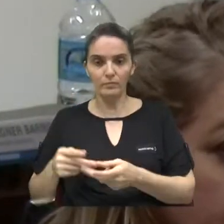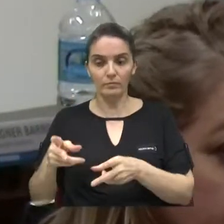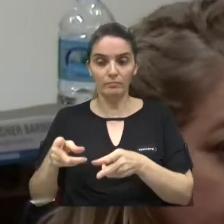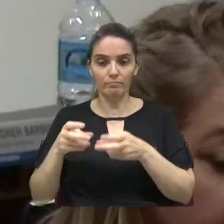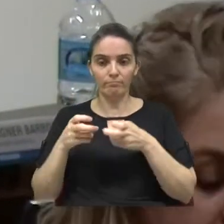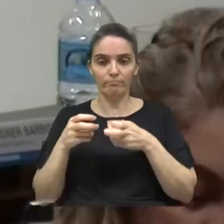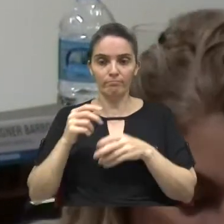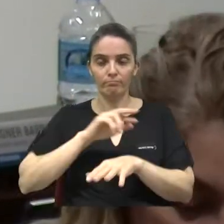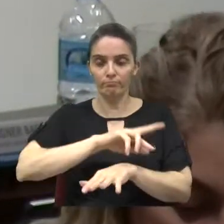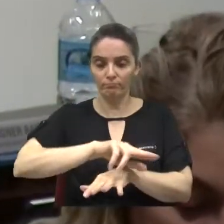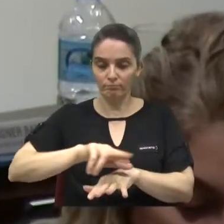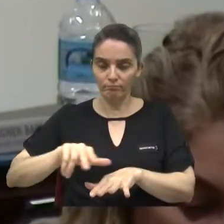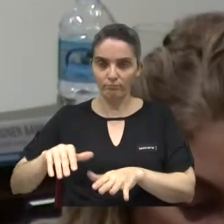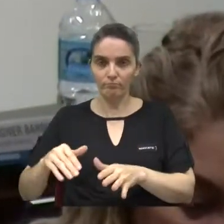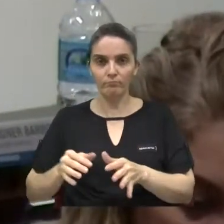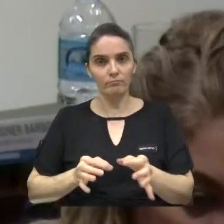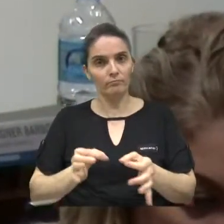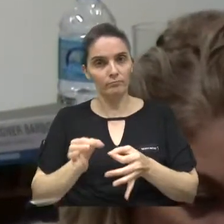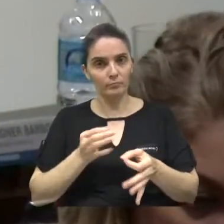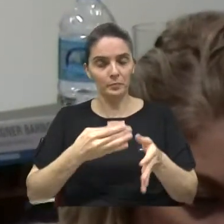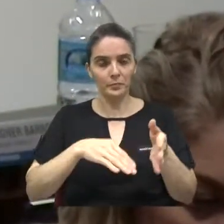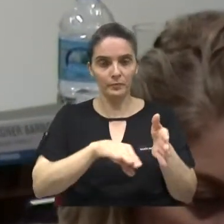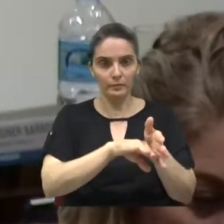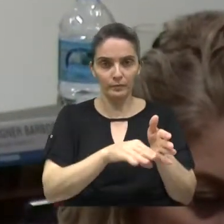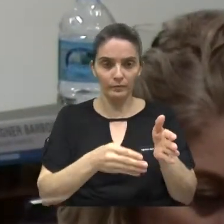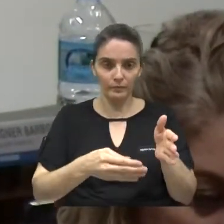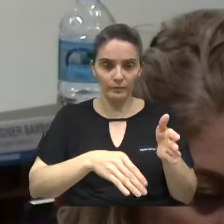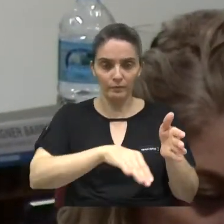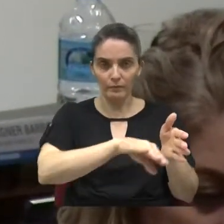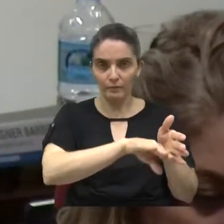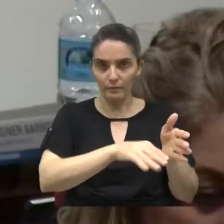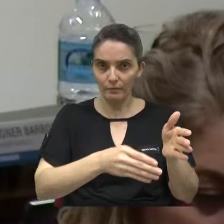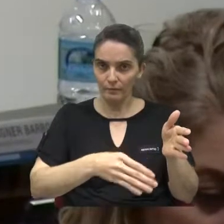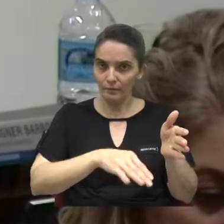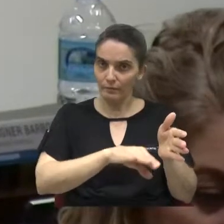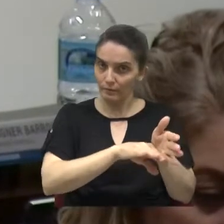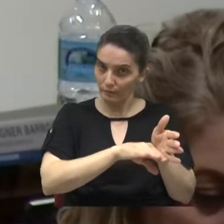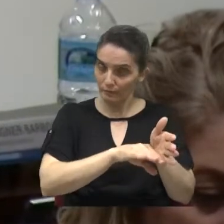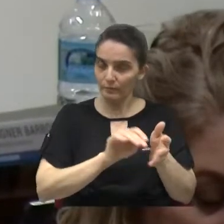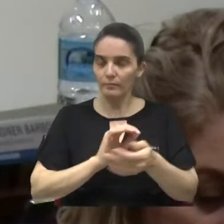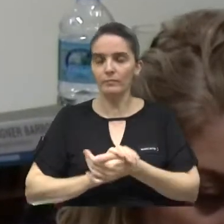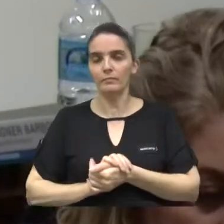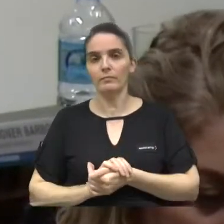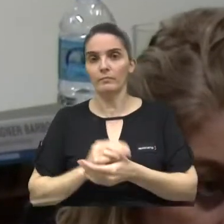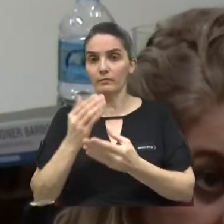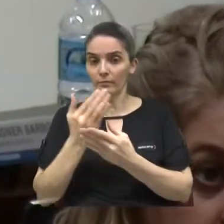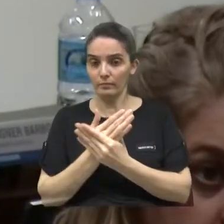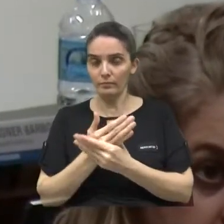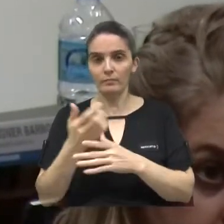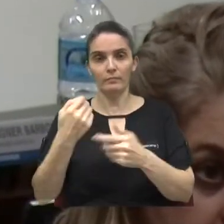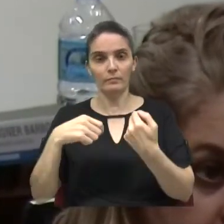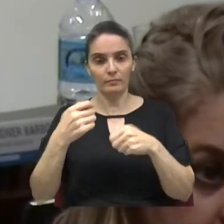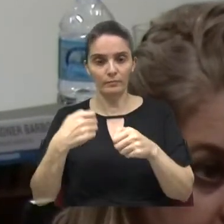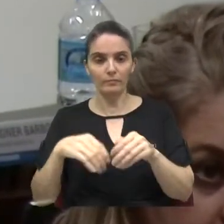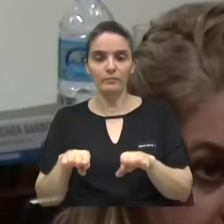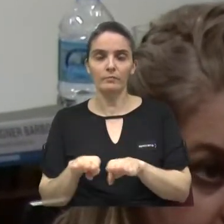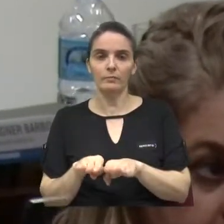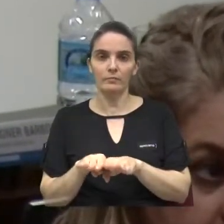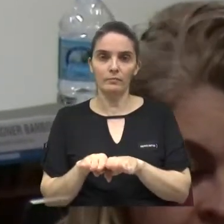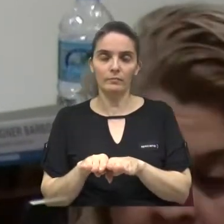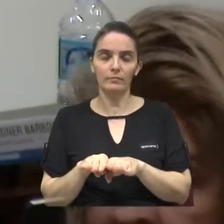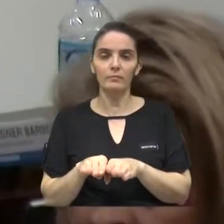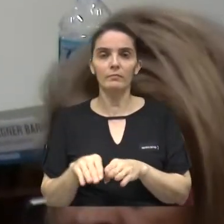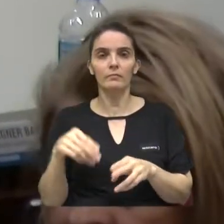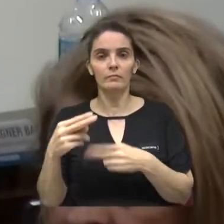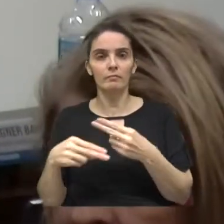volume de proposituras que chegavam até a nossa comissão, além de processos administrativos.